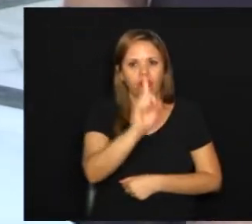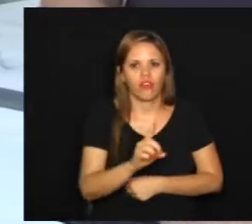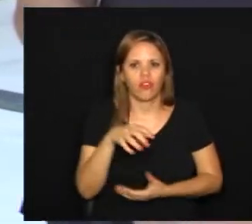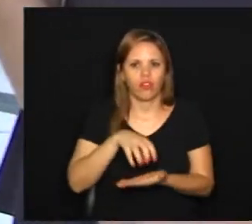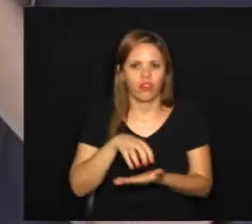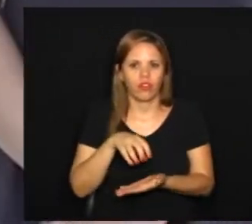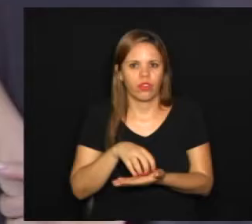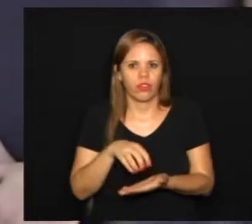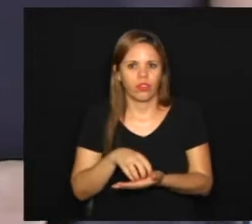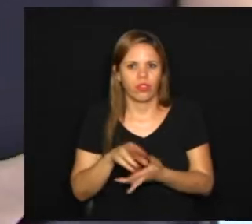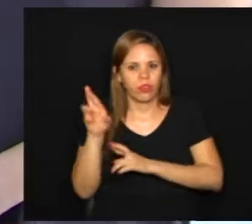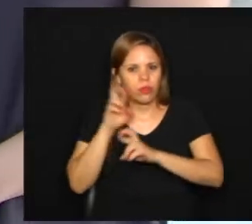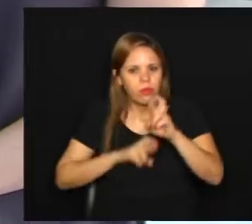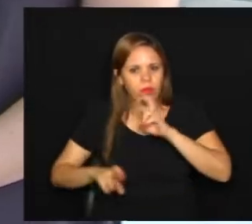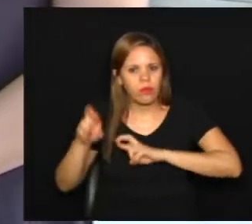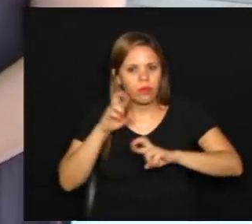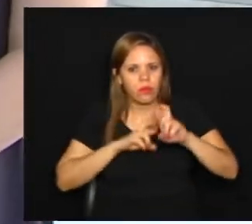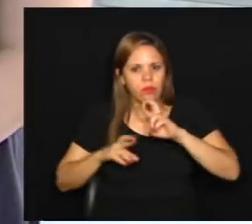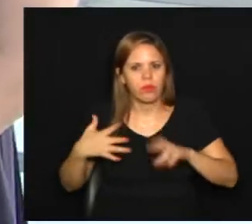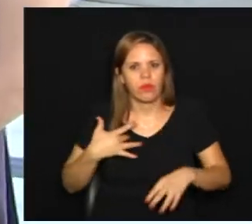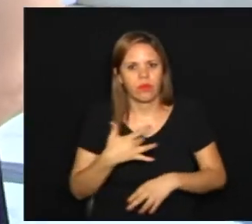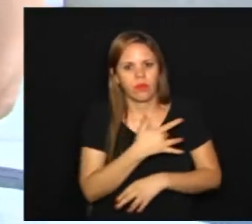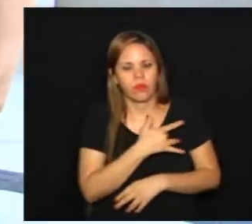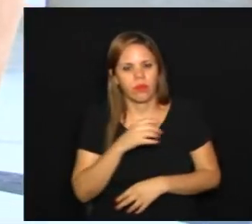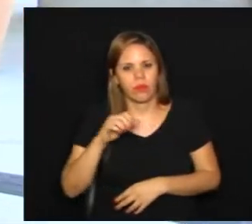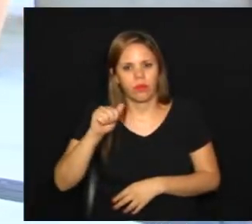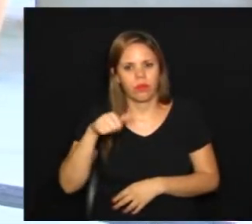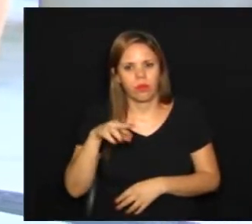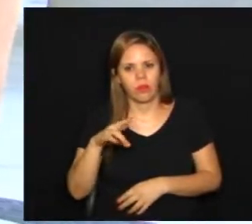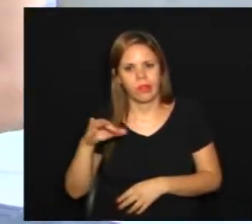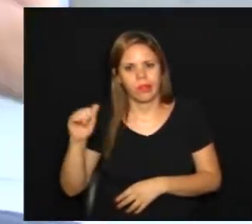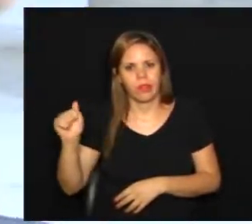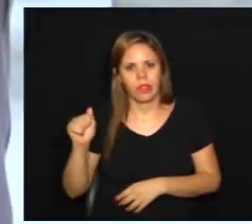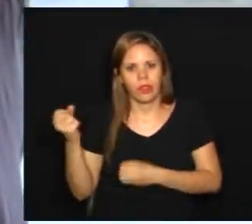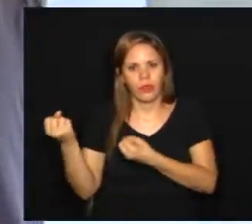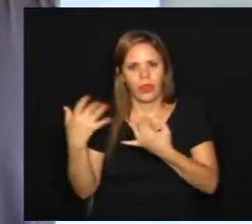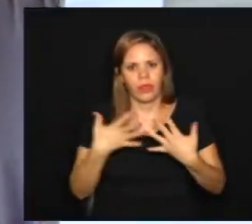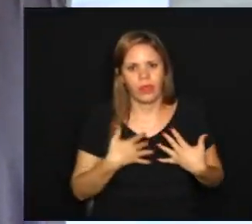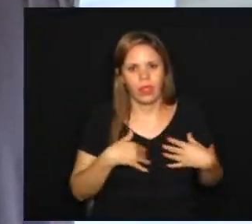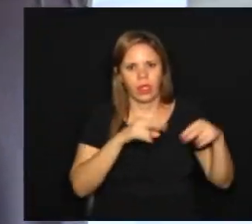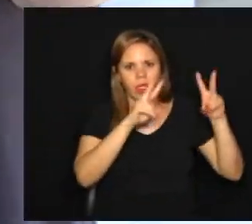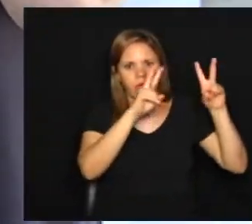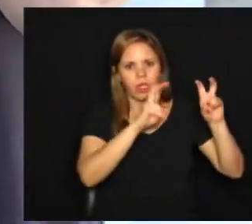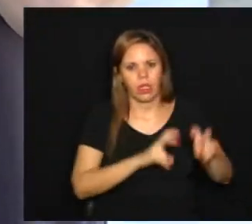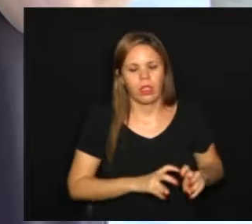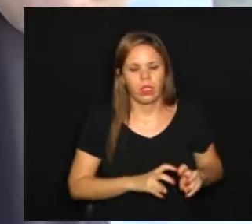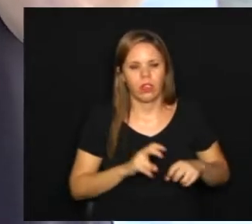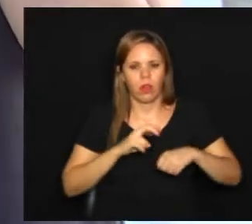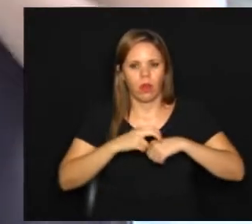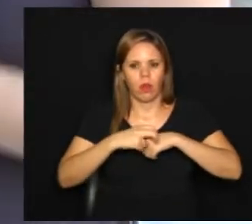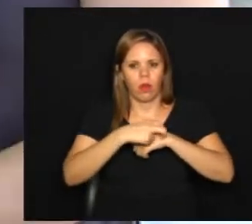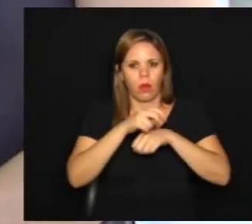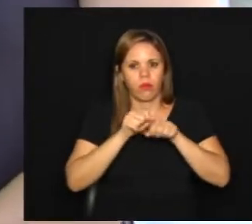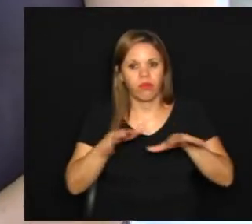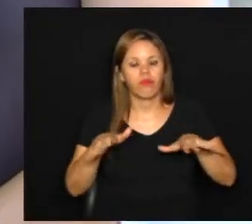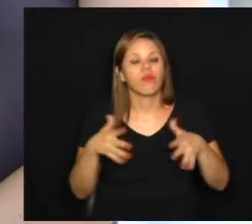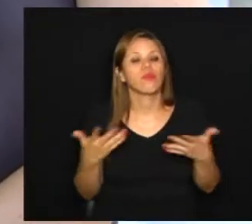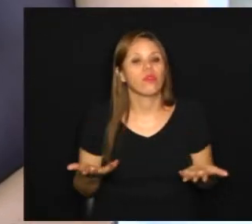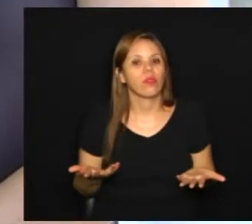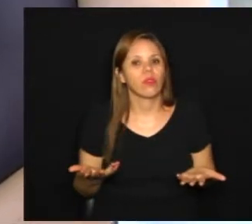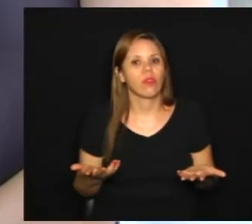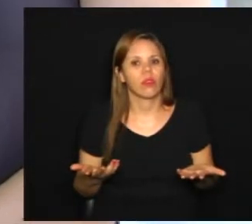Departamento de Vigilância em Saúde, Andréa Von Zuben, que vai nos falar sobre o coronavírus. Inclusive,